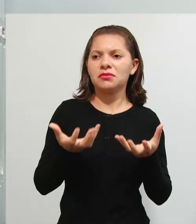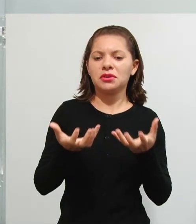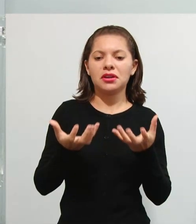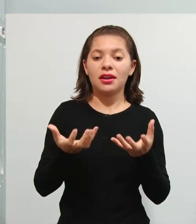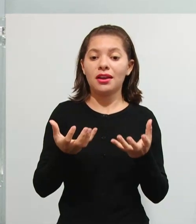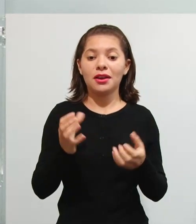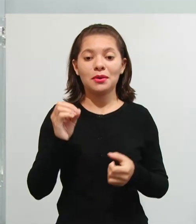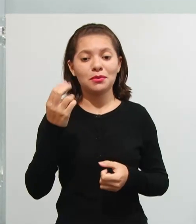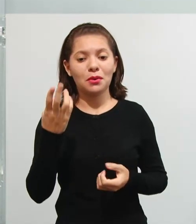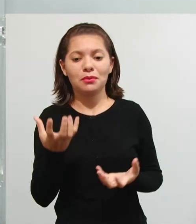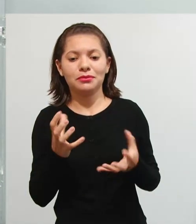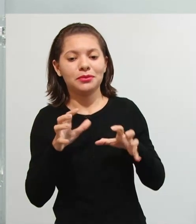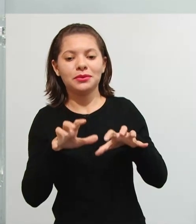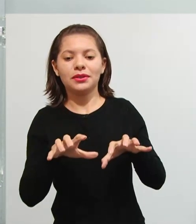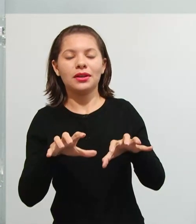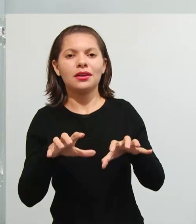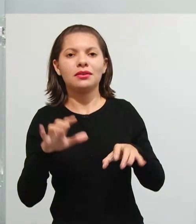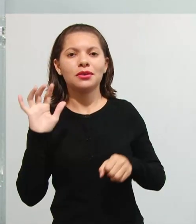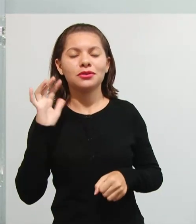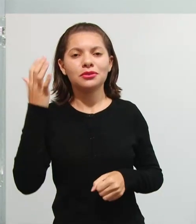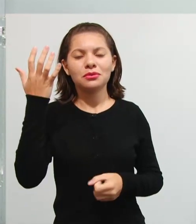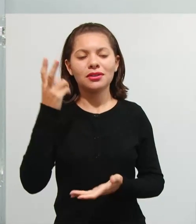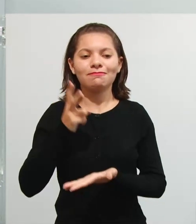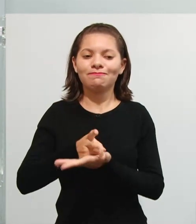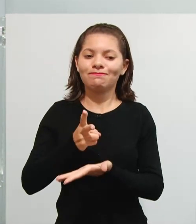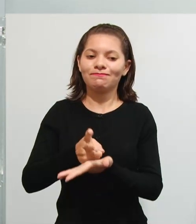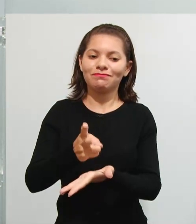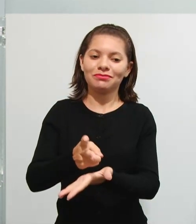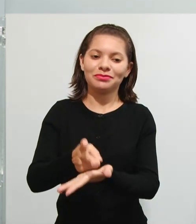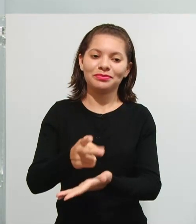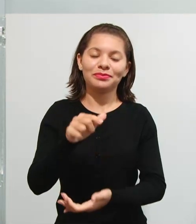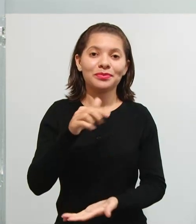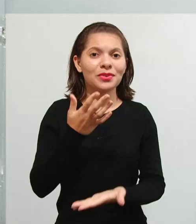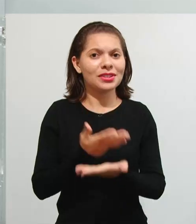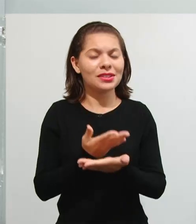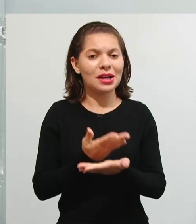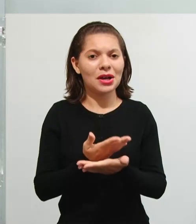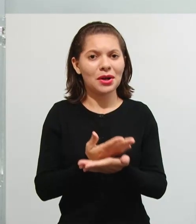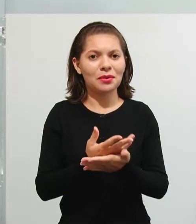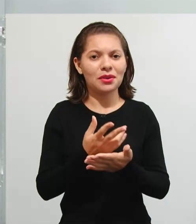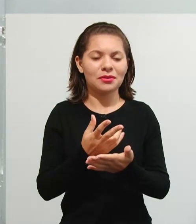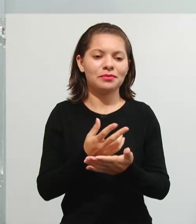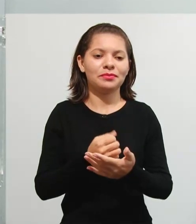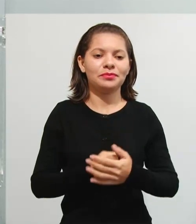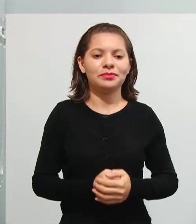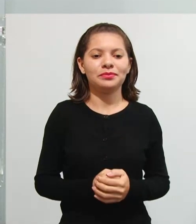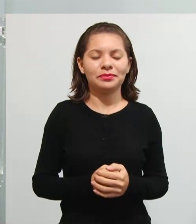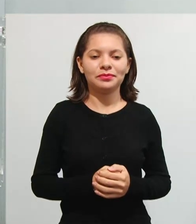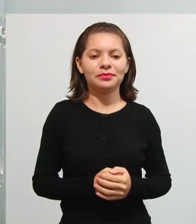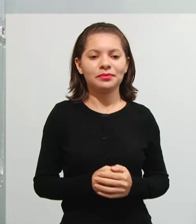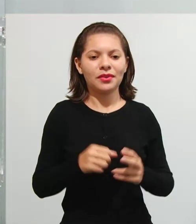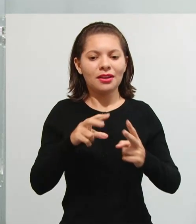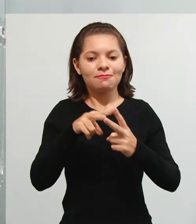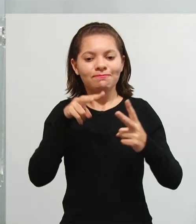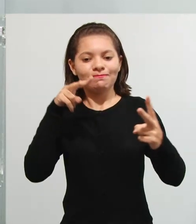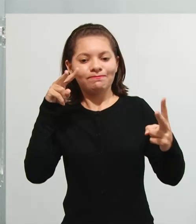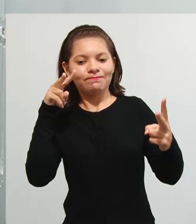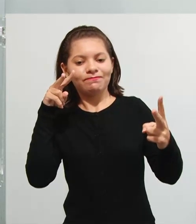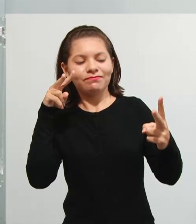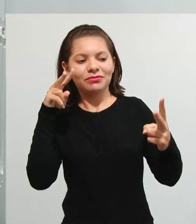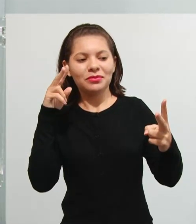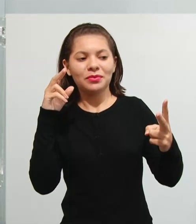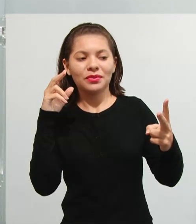coisas vão continuar acontecendo. A nossa aula EAD, por exemplo, né? No início era tanta resistência